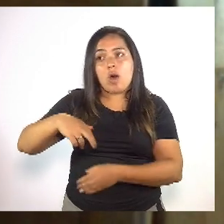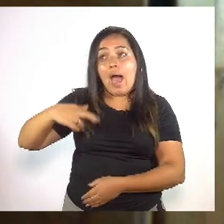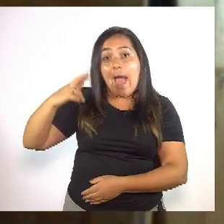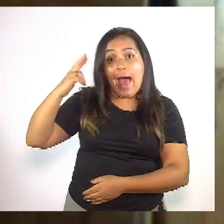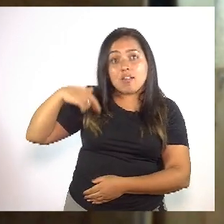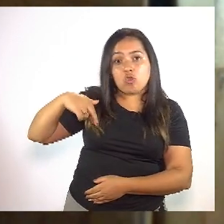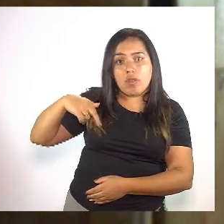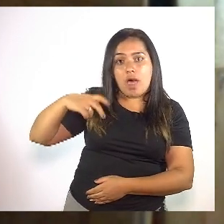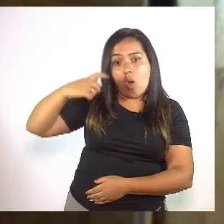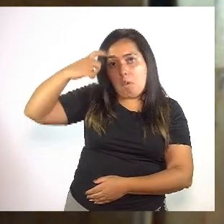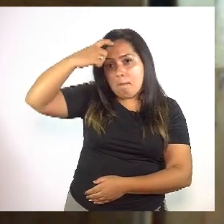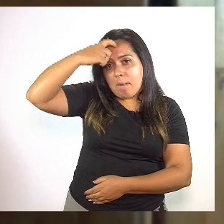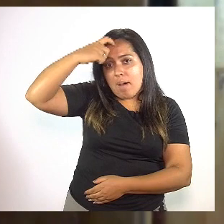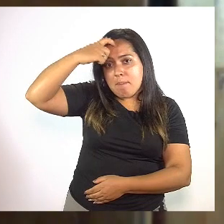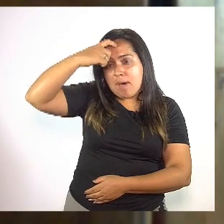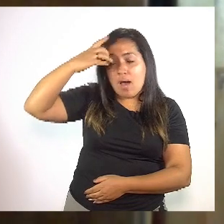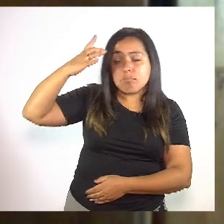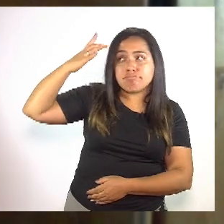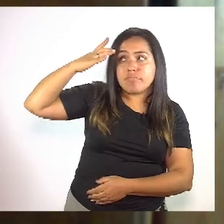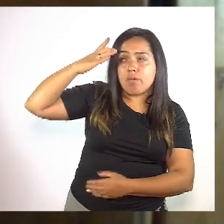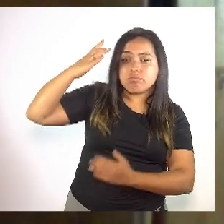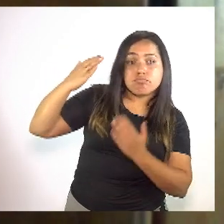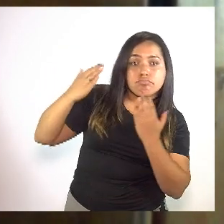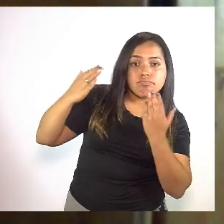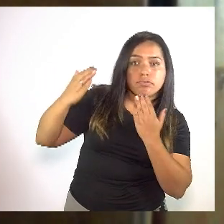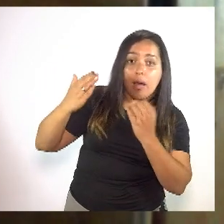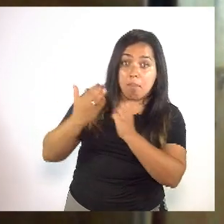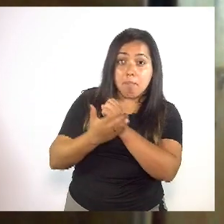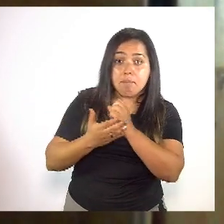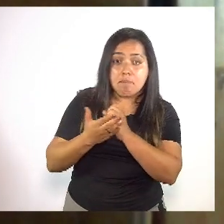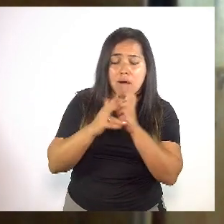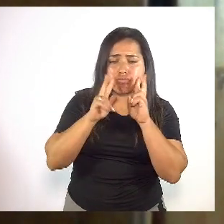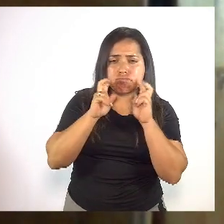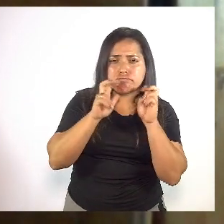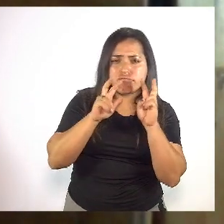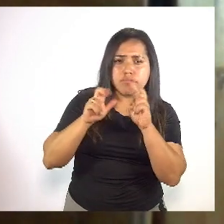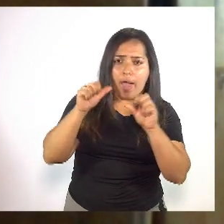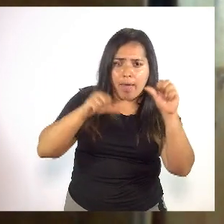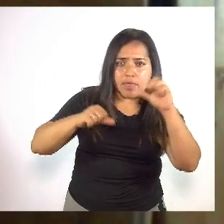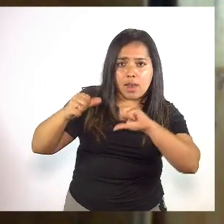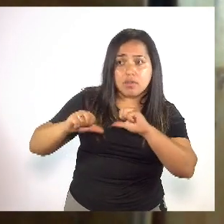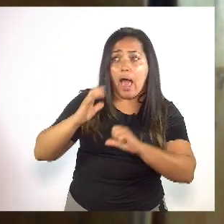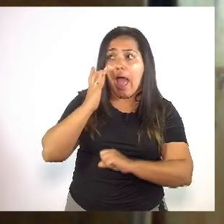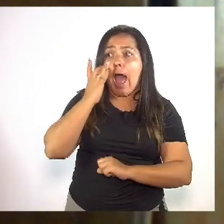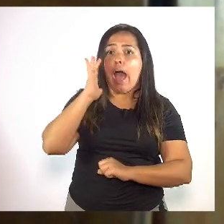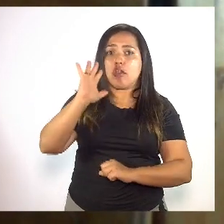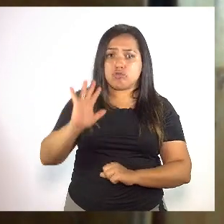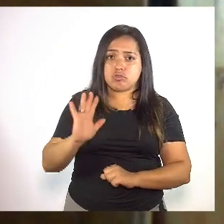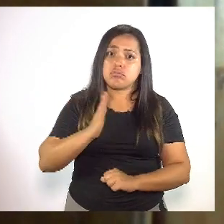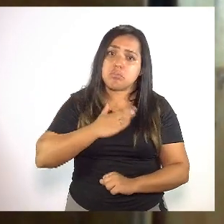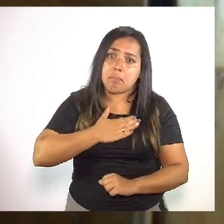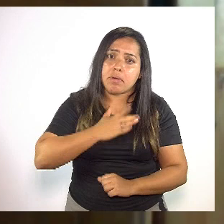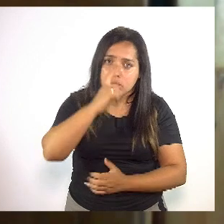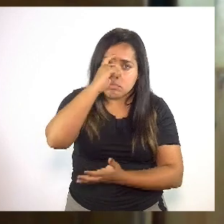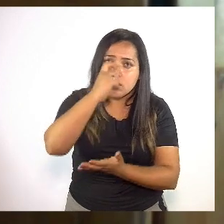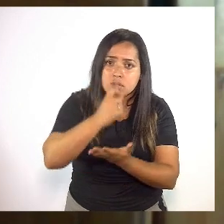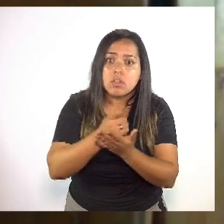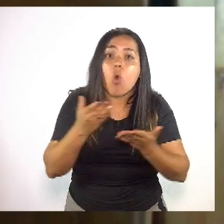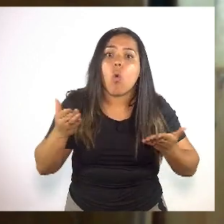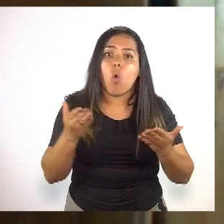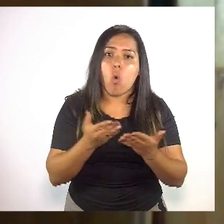racional, um voto fundamentado. Acho que esta decisão de